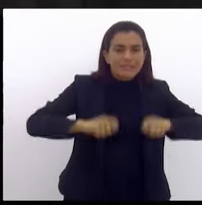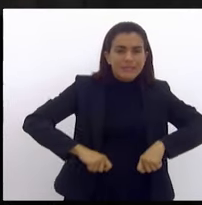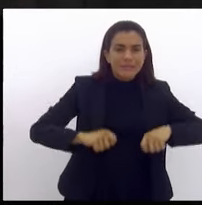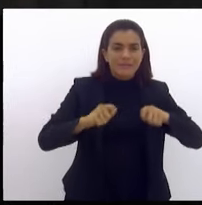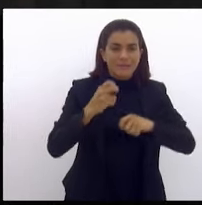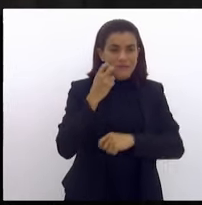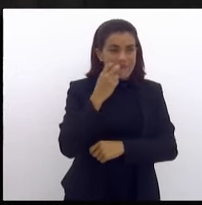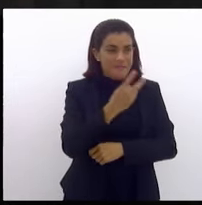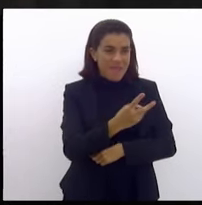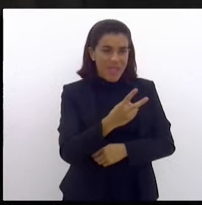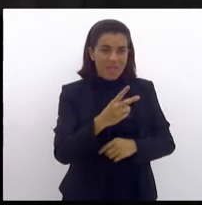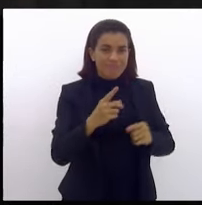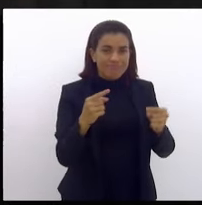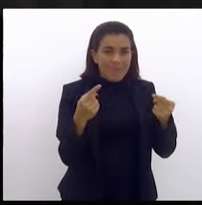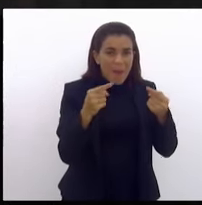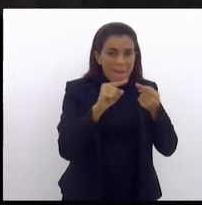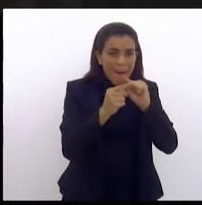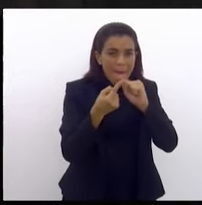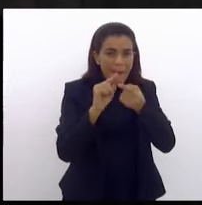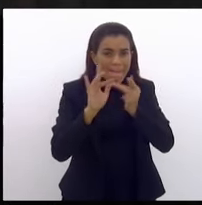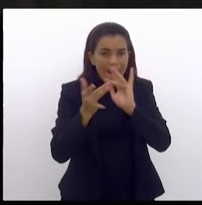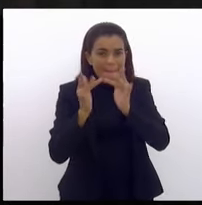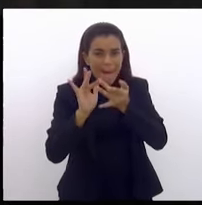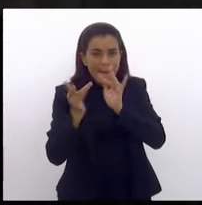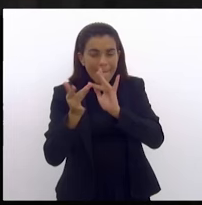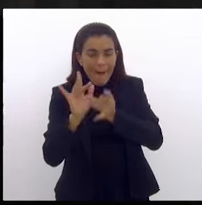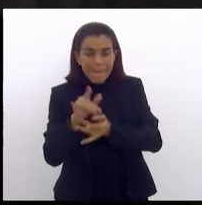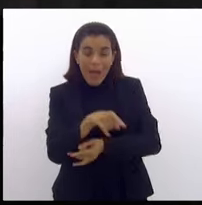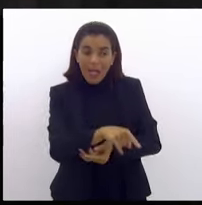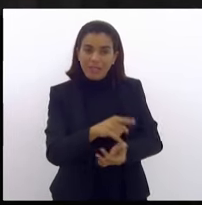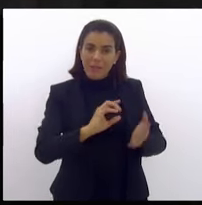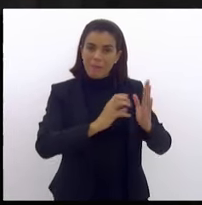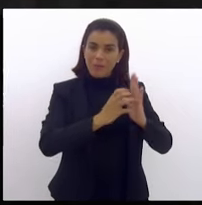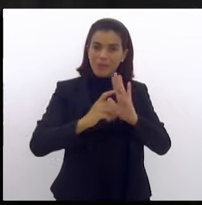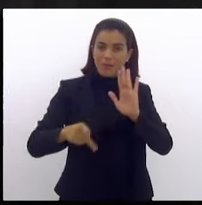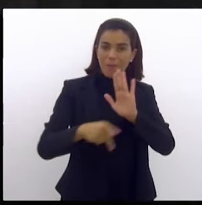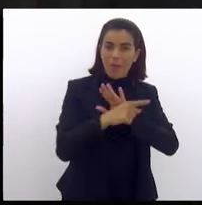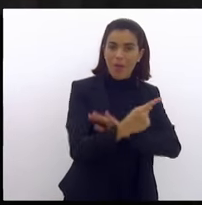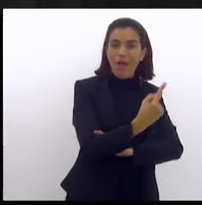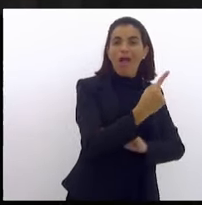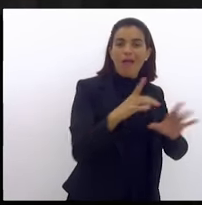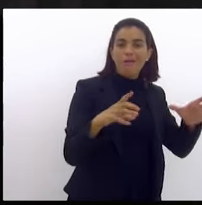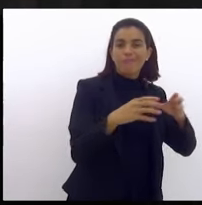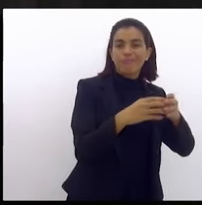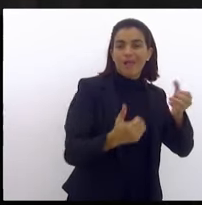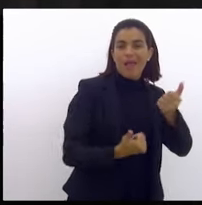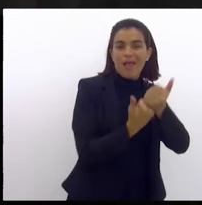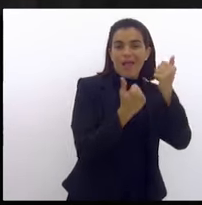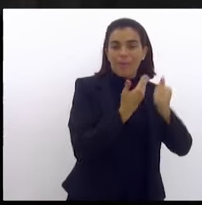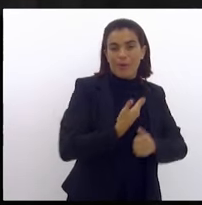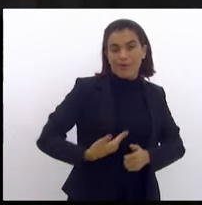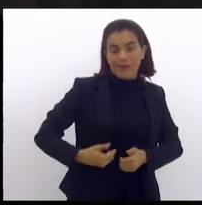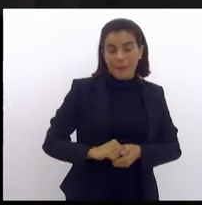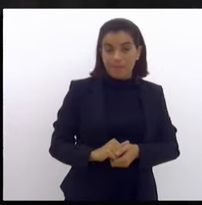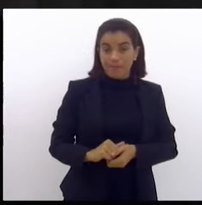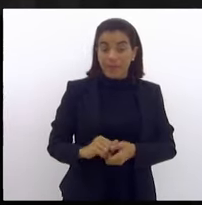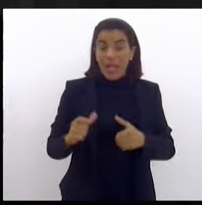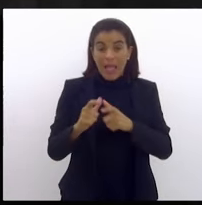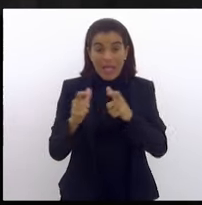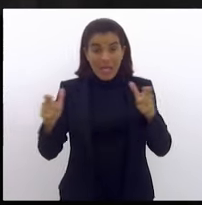você ver afinidades ideológicas para governar. As maiorias nas